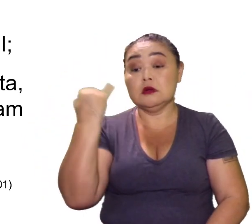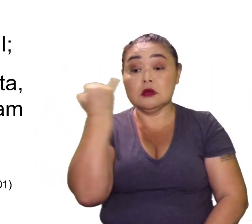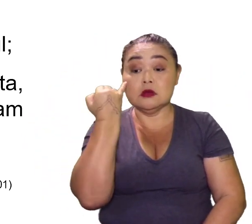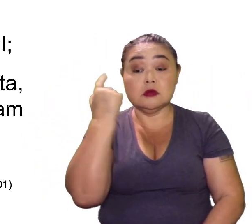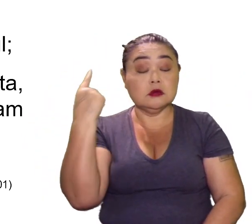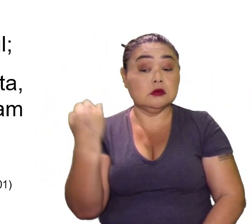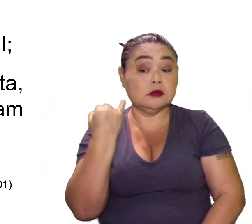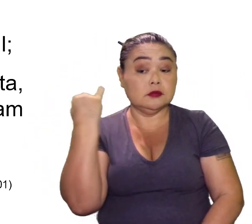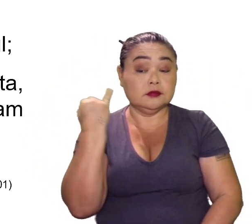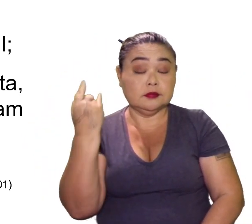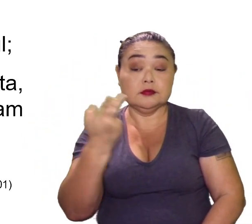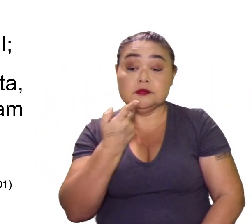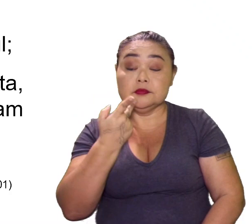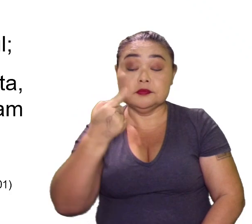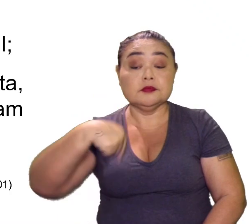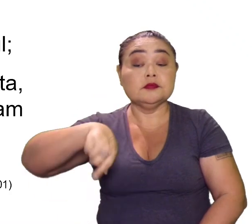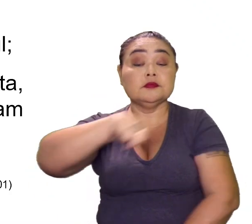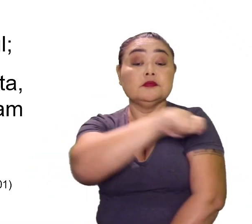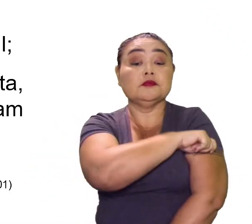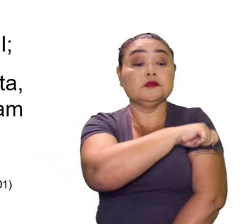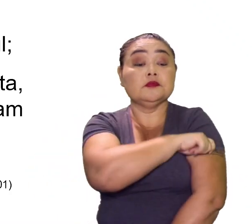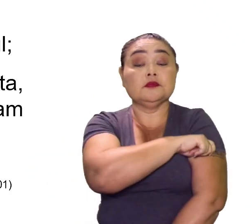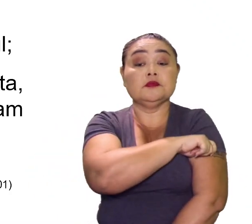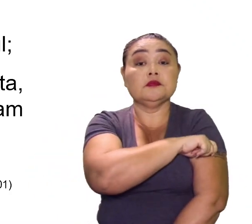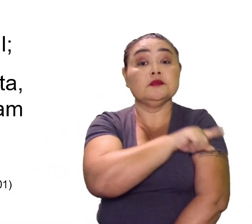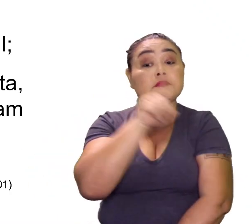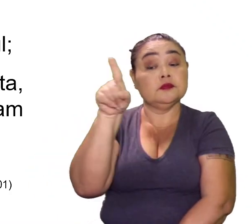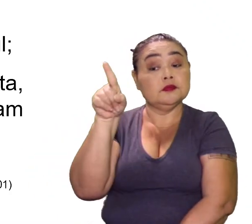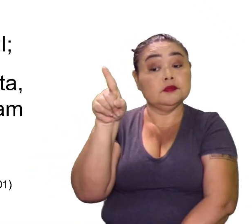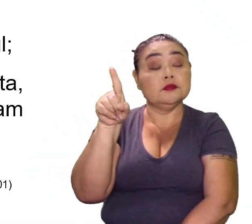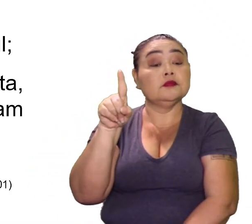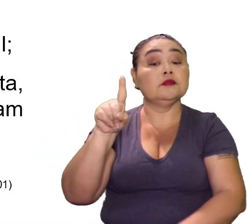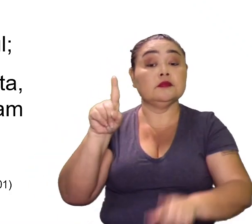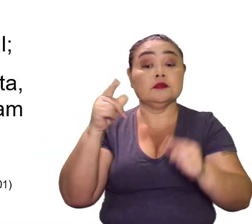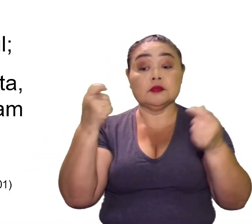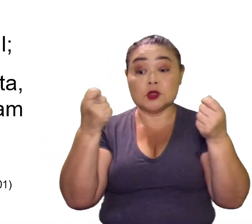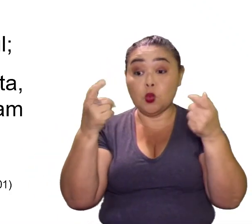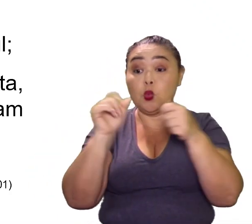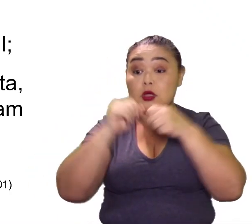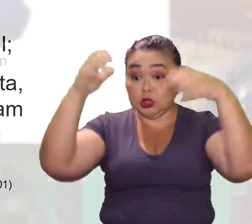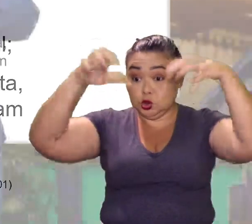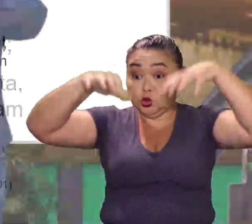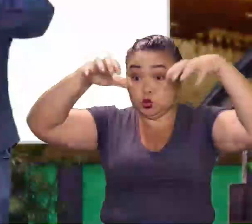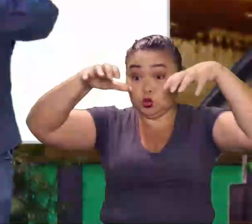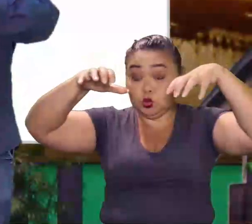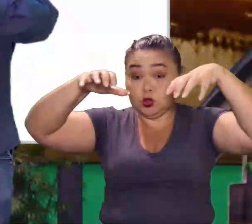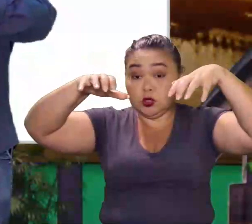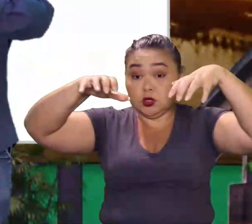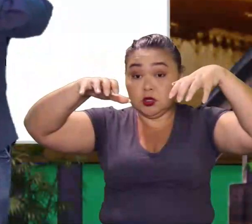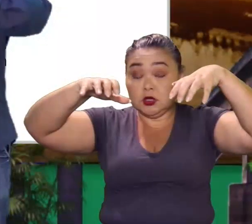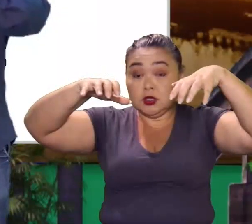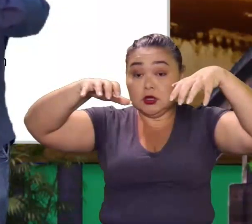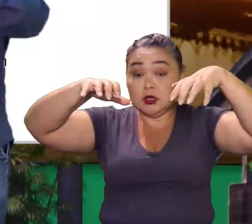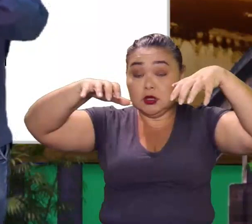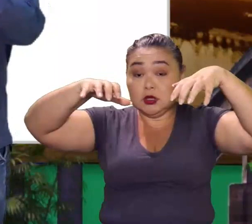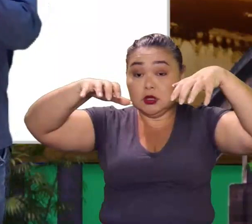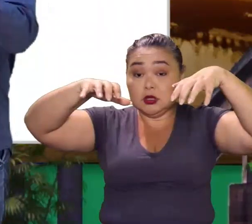informação importantíssima, Jorginho, para o nosso aluno. Essa questão da regulação de chuvas, meu diretor,